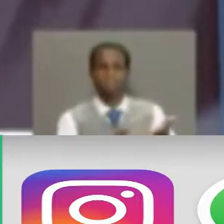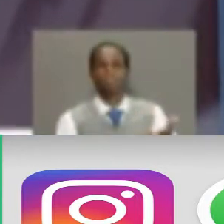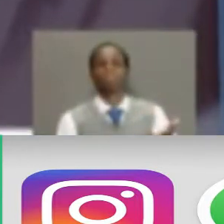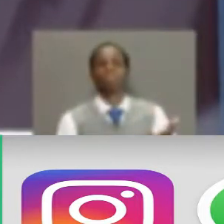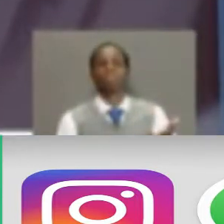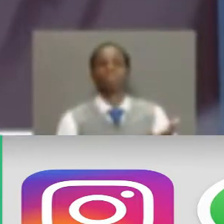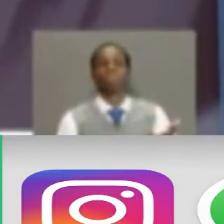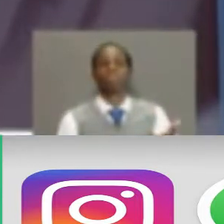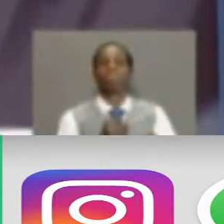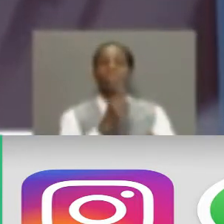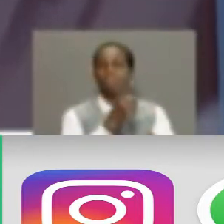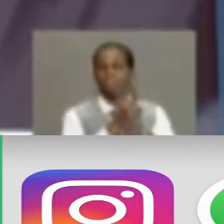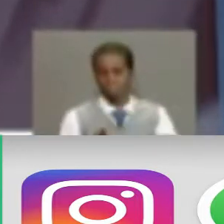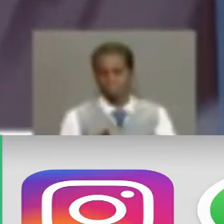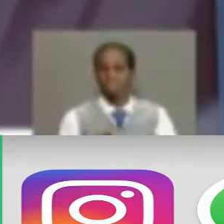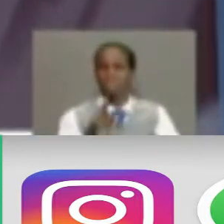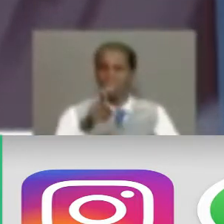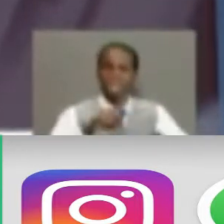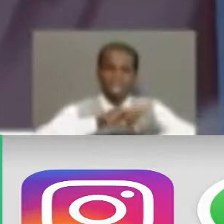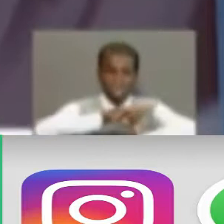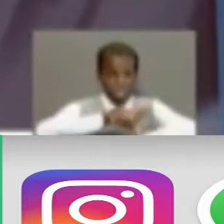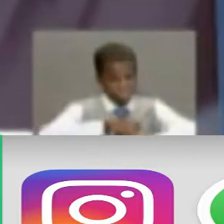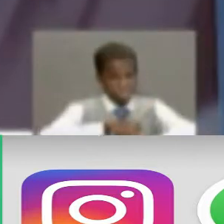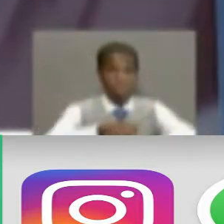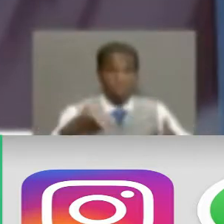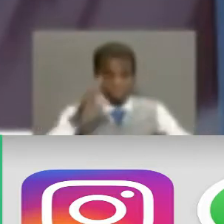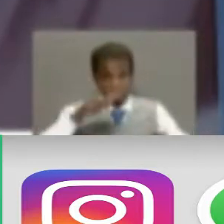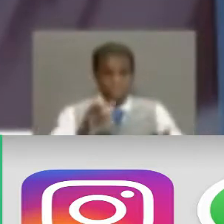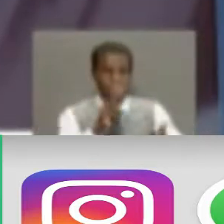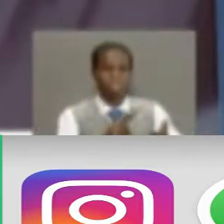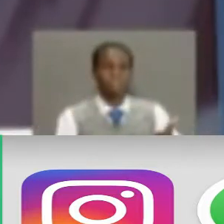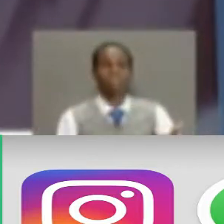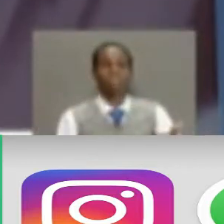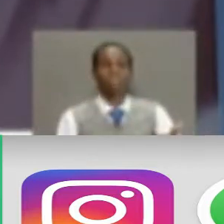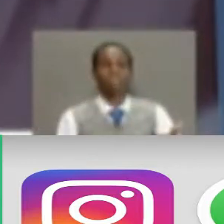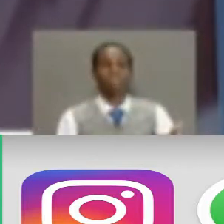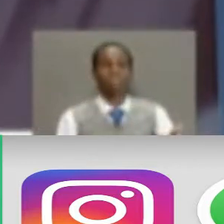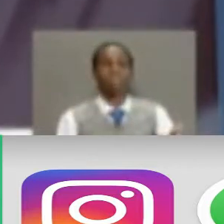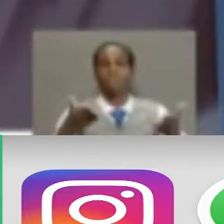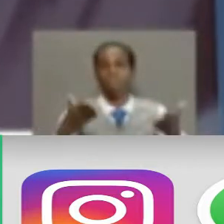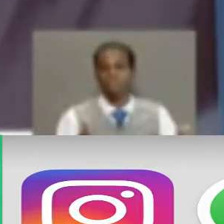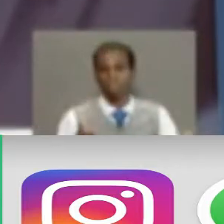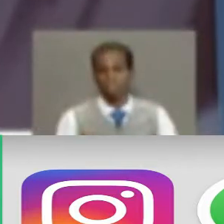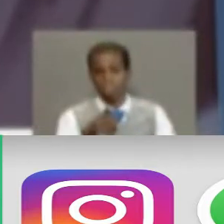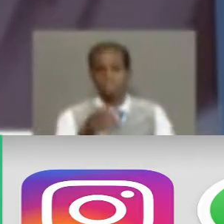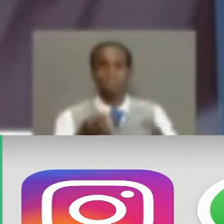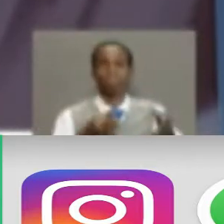Por força de circunstâncias, eu li apenas esta manhã. E penso o seguinte, embora concorde que